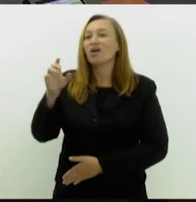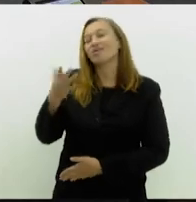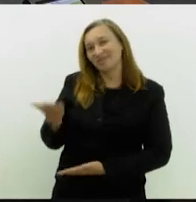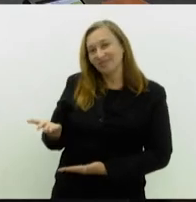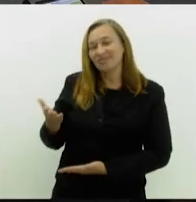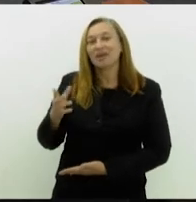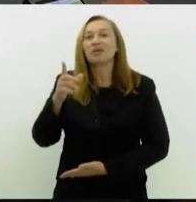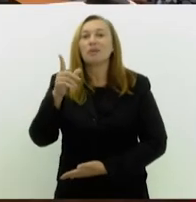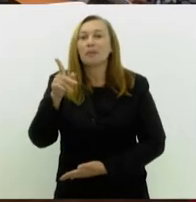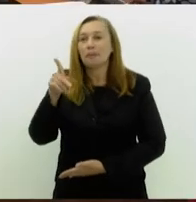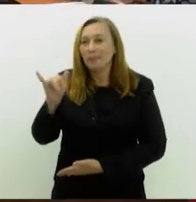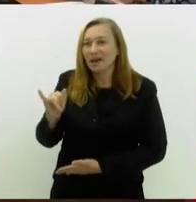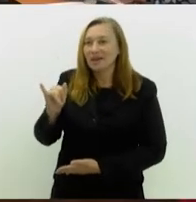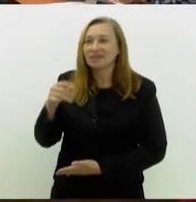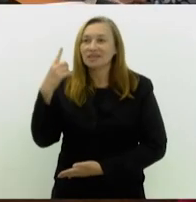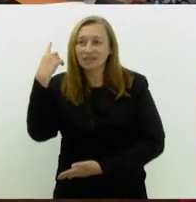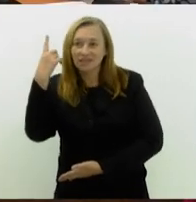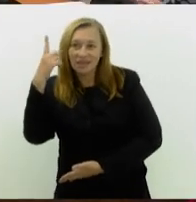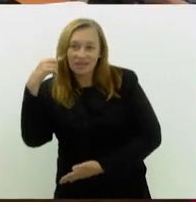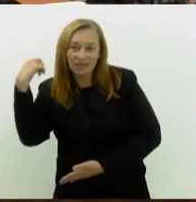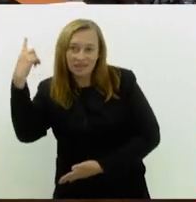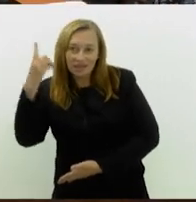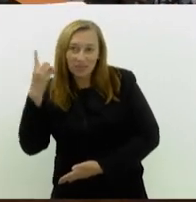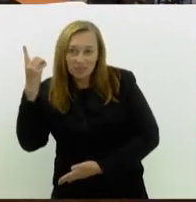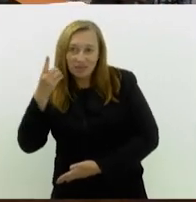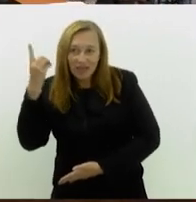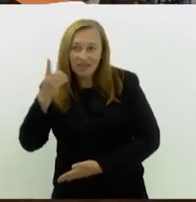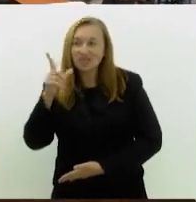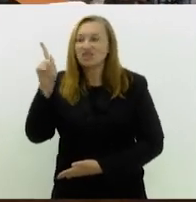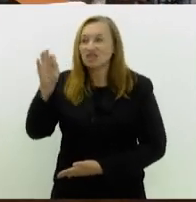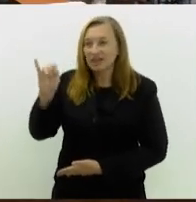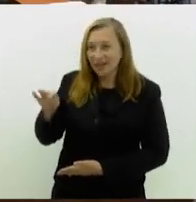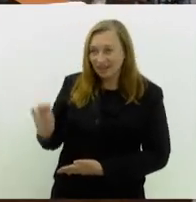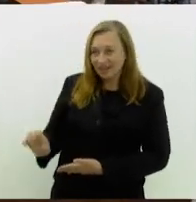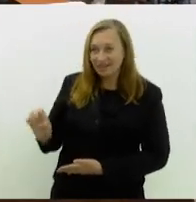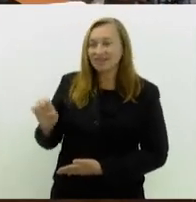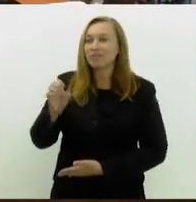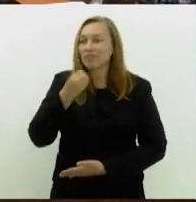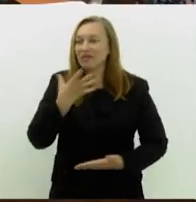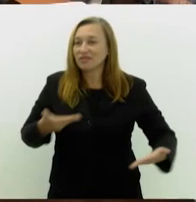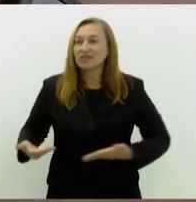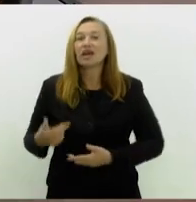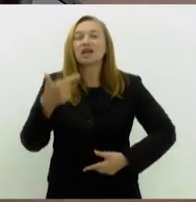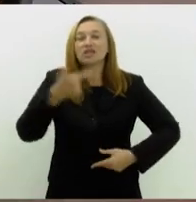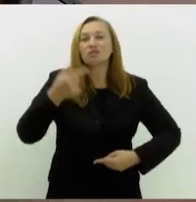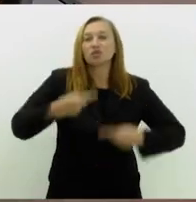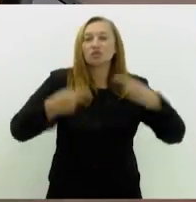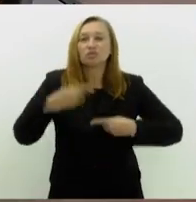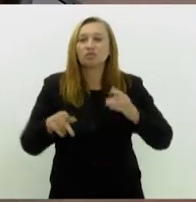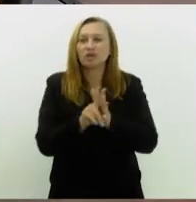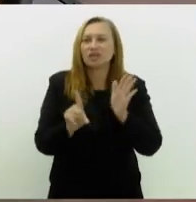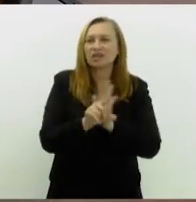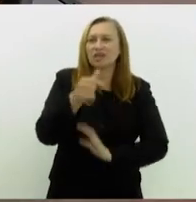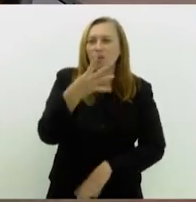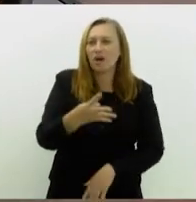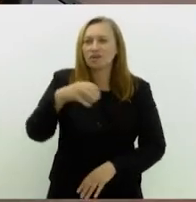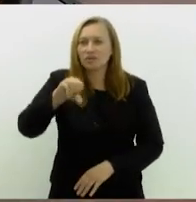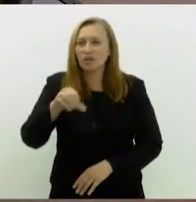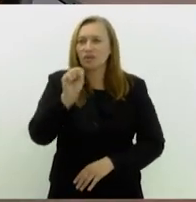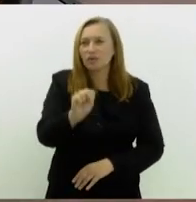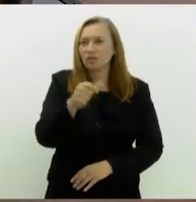pai da Gisele seja muito bem-vindo Roberto anuncio em segunda discussão o projeto de lei número